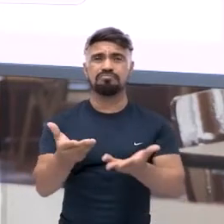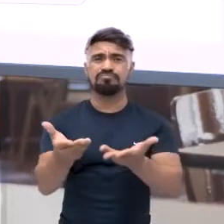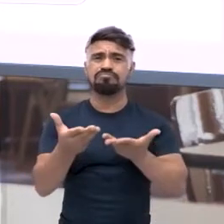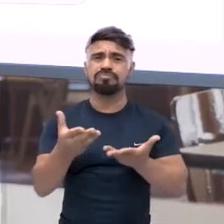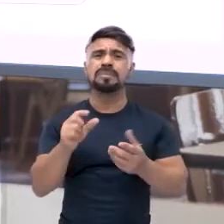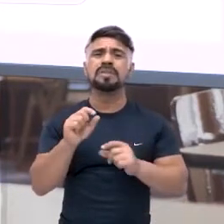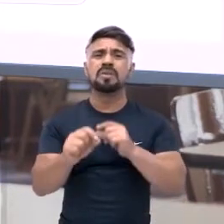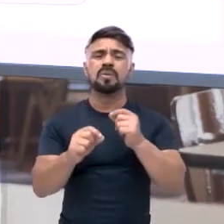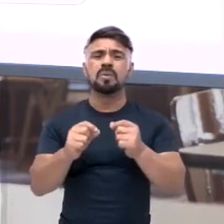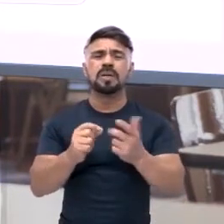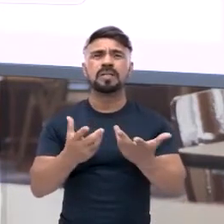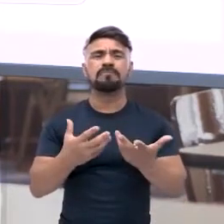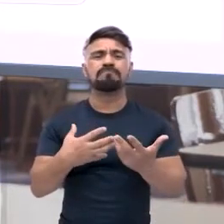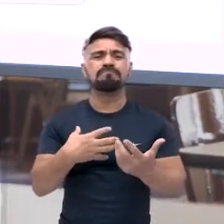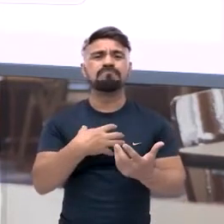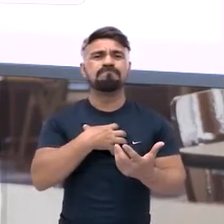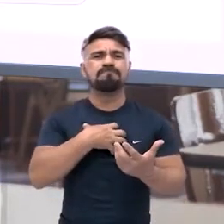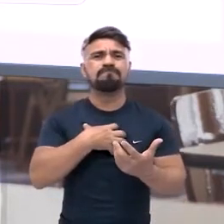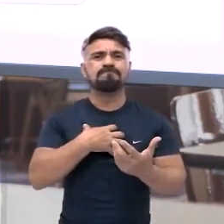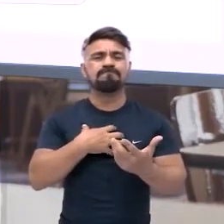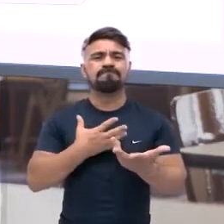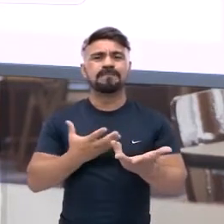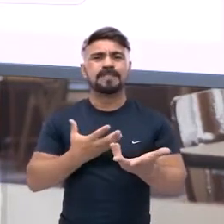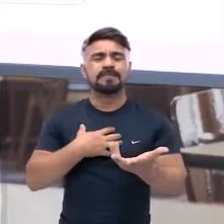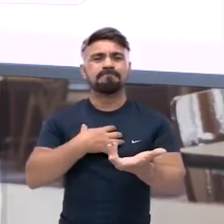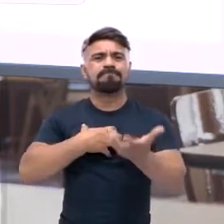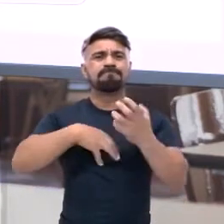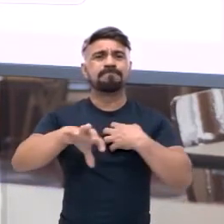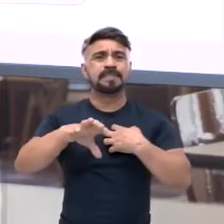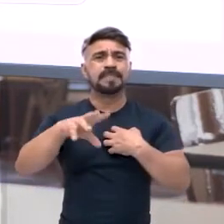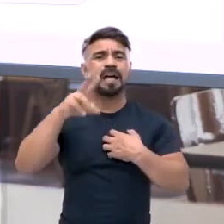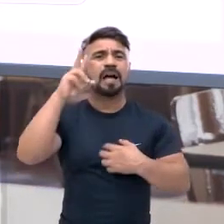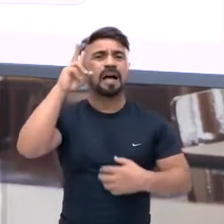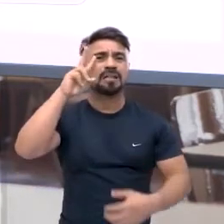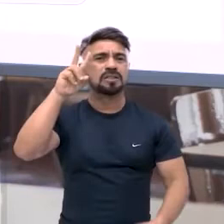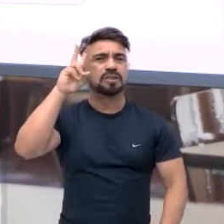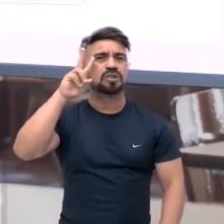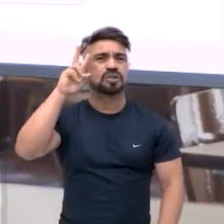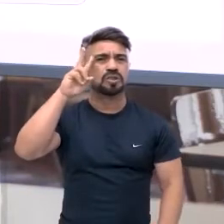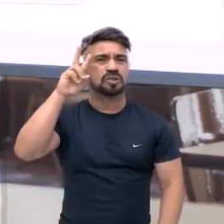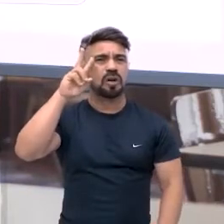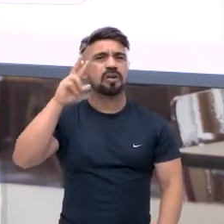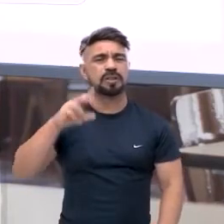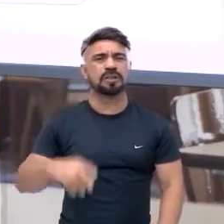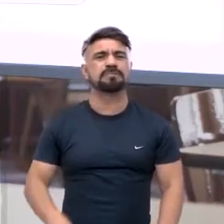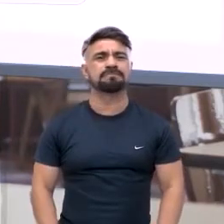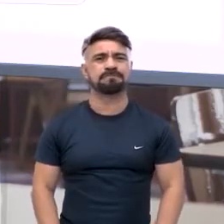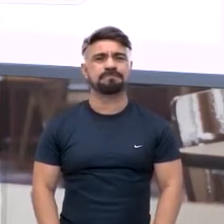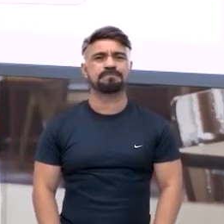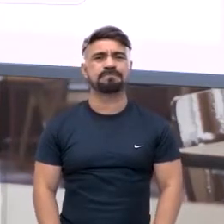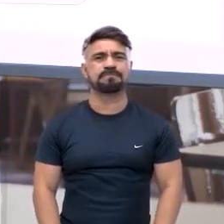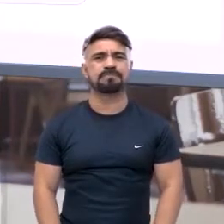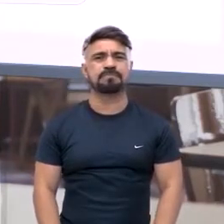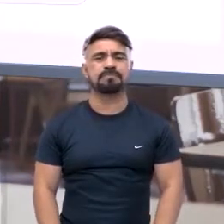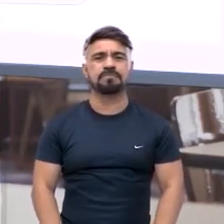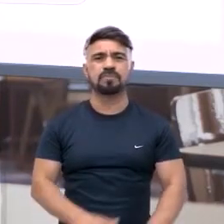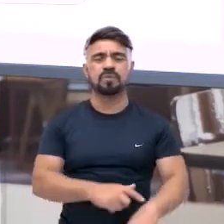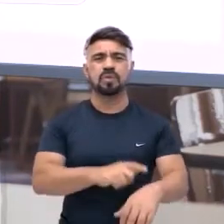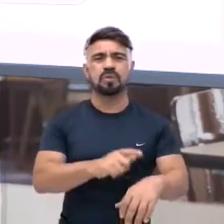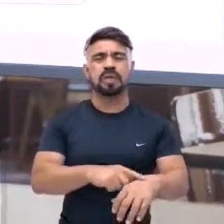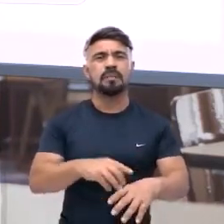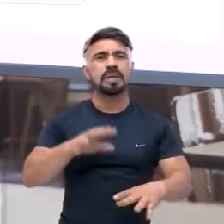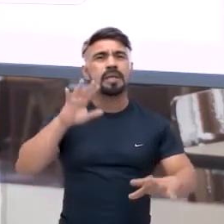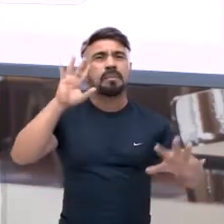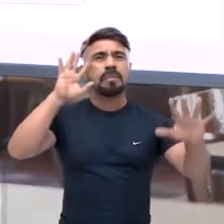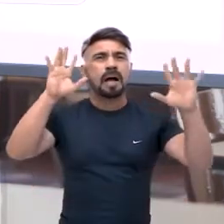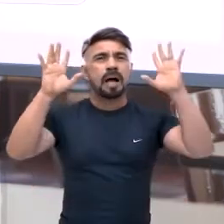nos convidam a adentrar a história, eles nos convidam a sair do nosso tempo